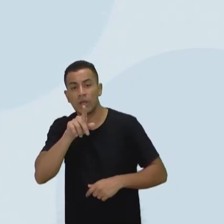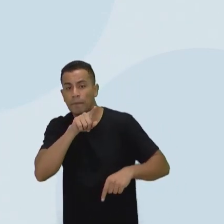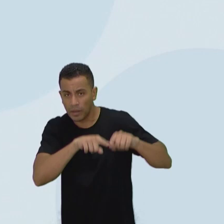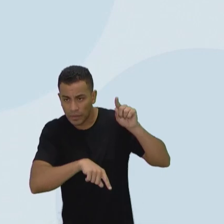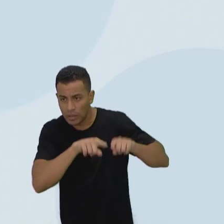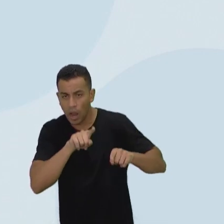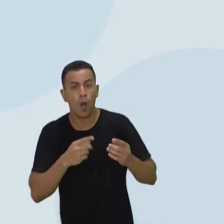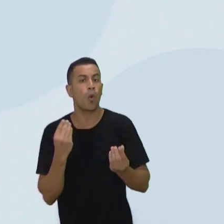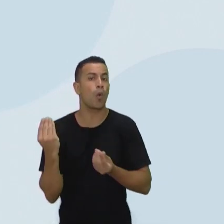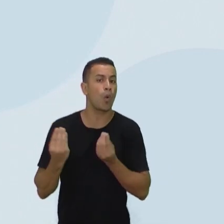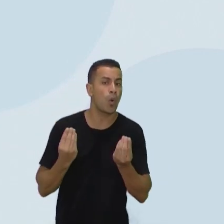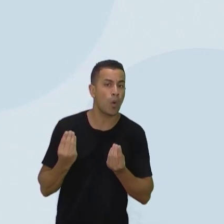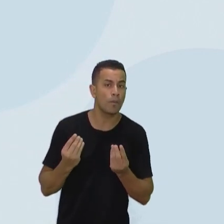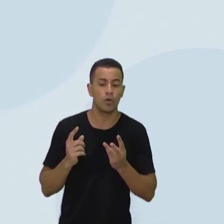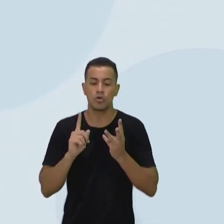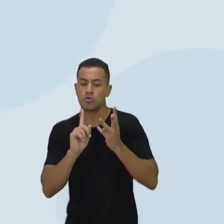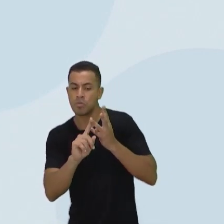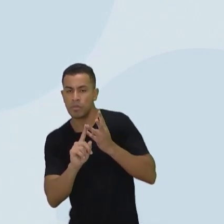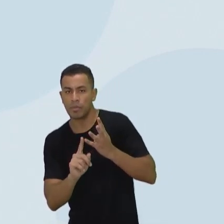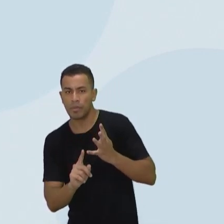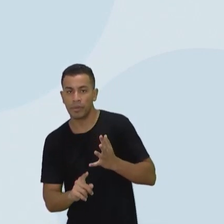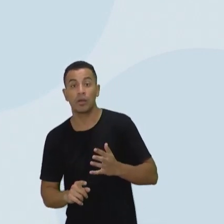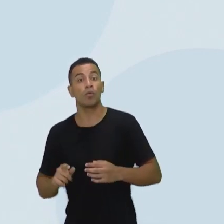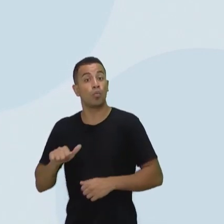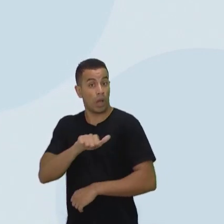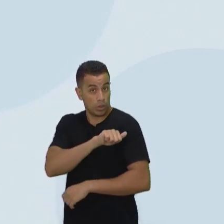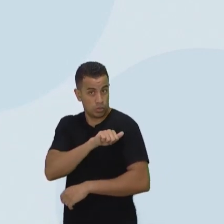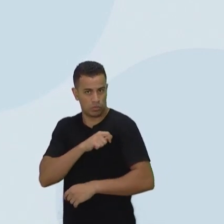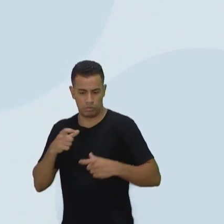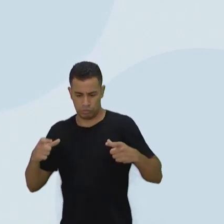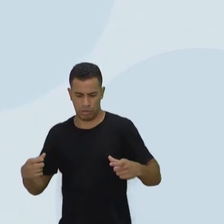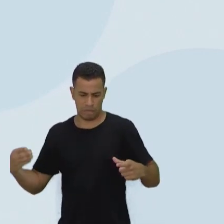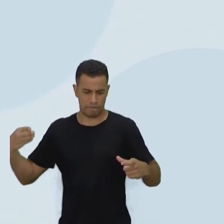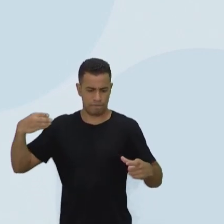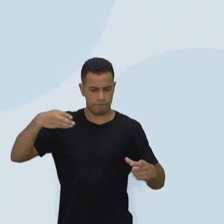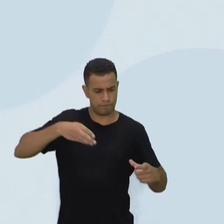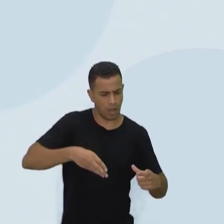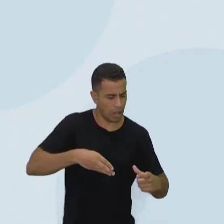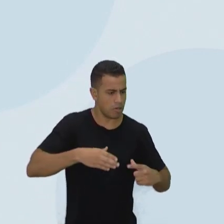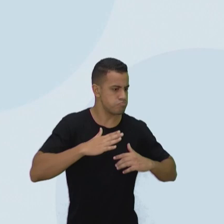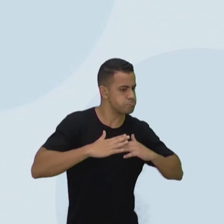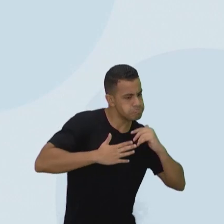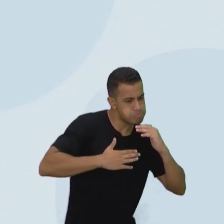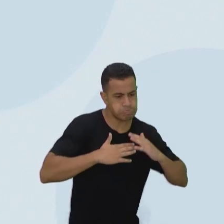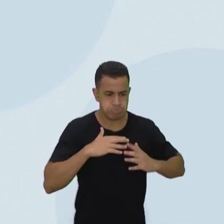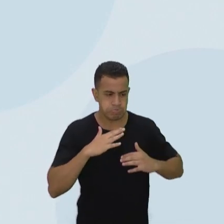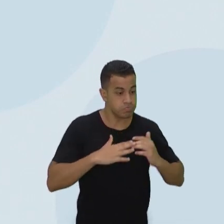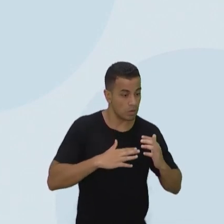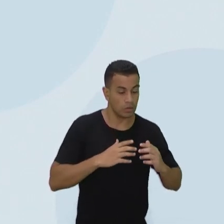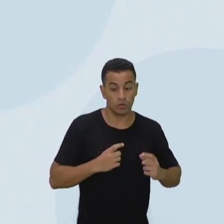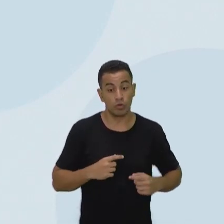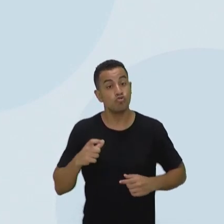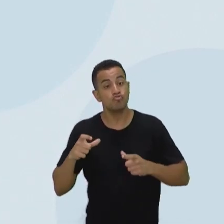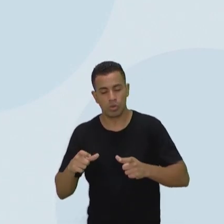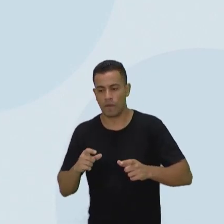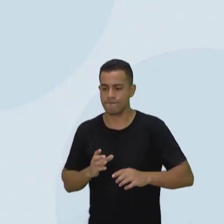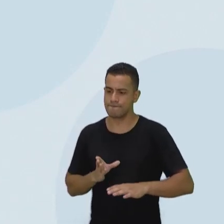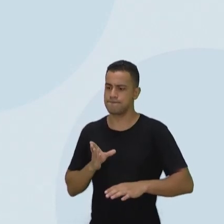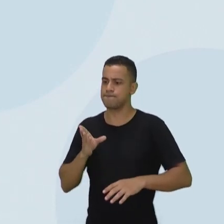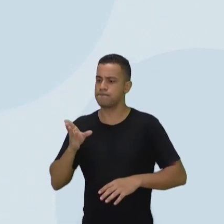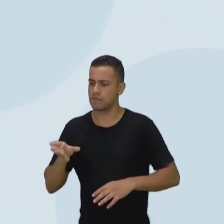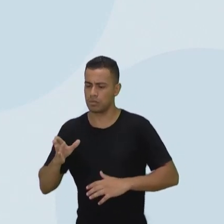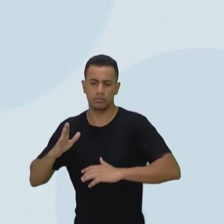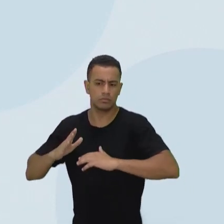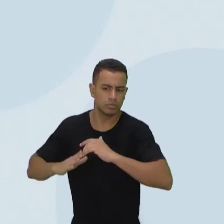vai passando nessas estações e vai percebendo o que é o happening e vai conseguindo construir, né, que